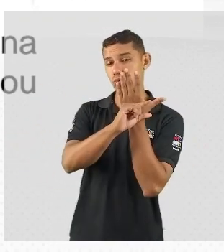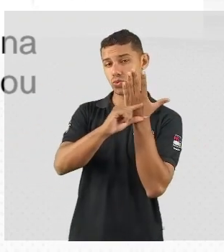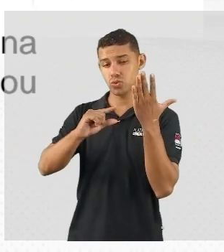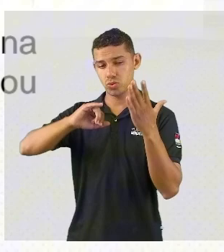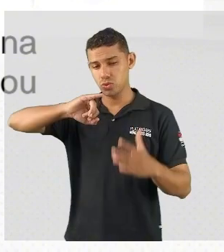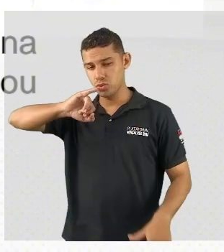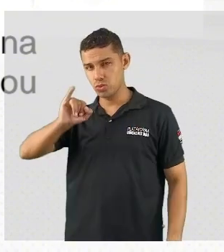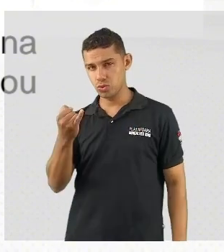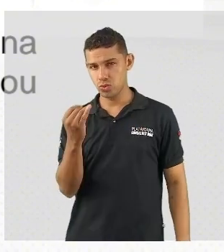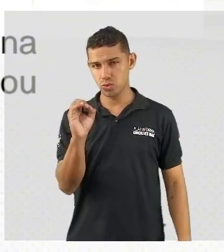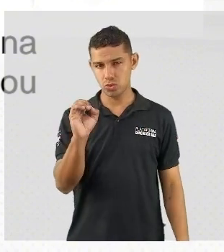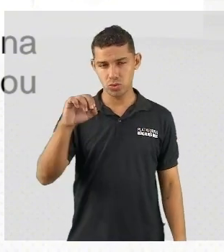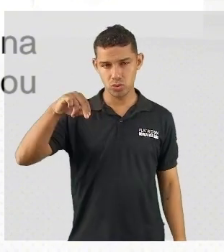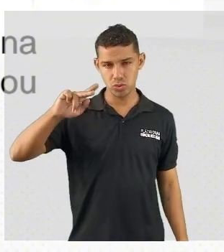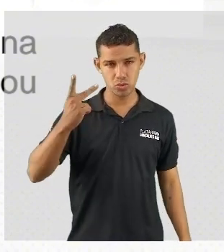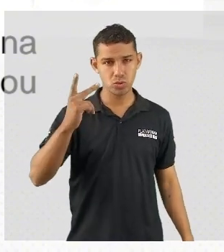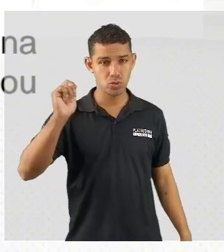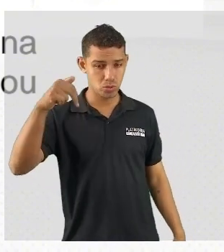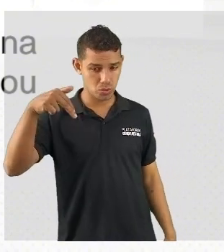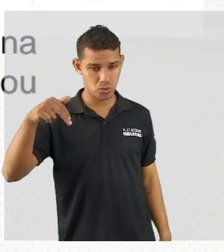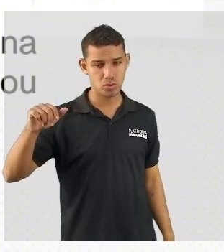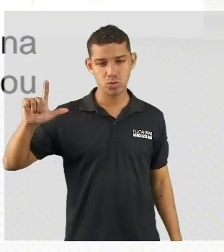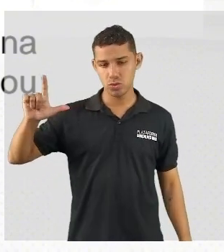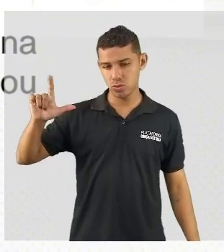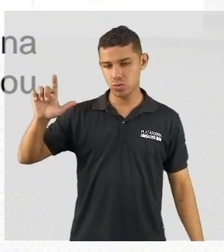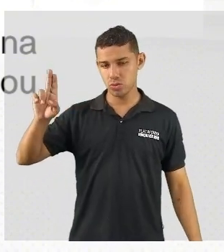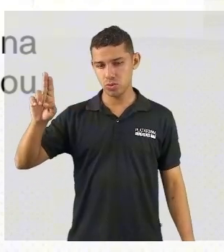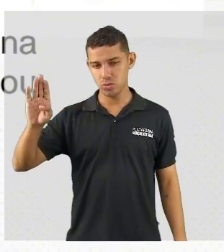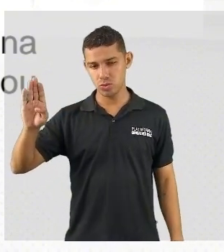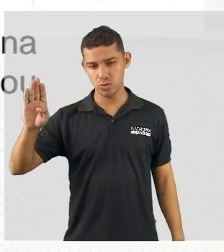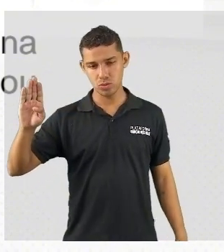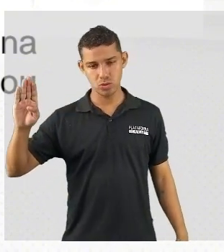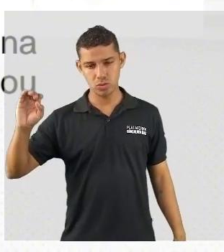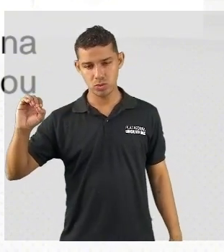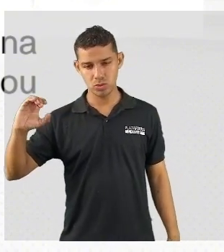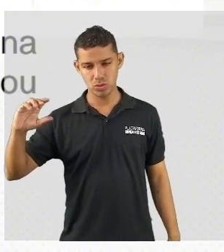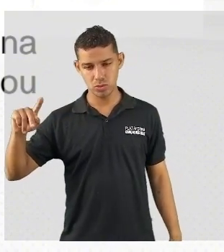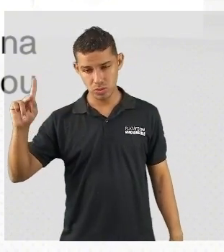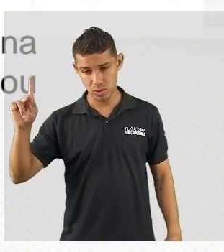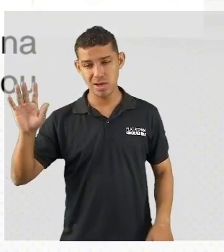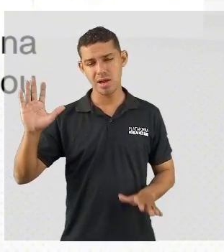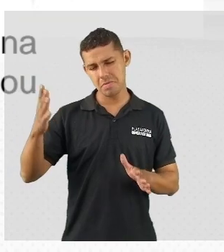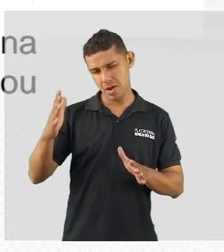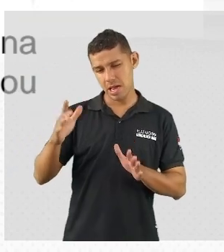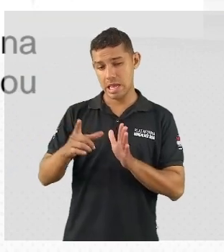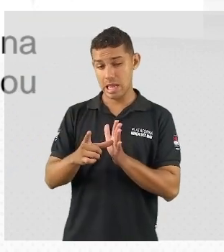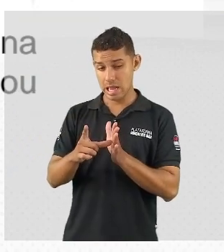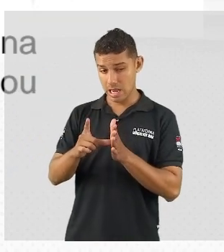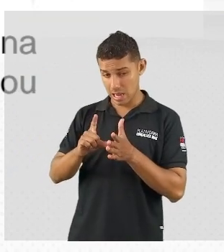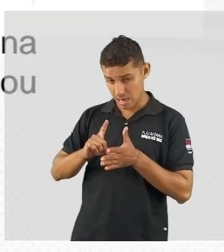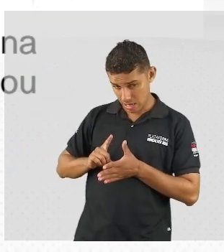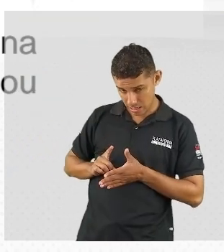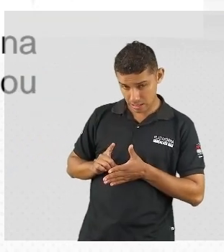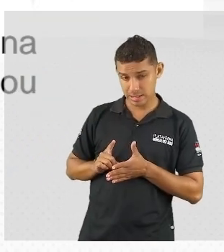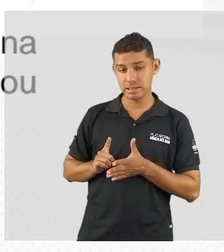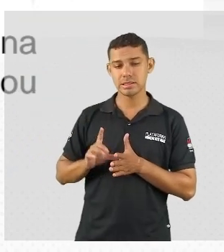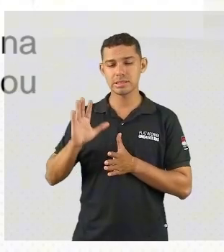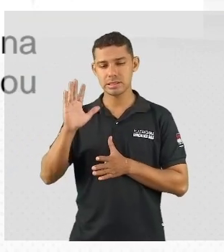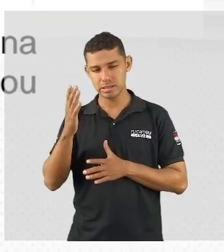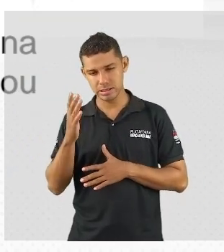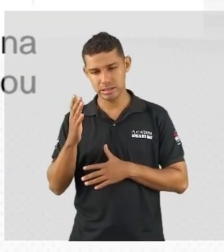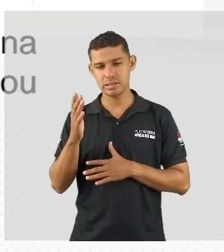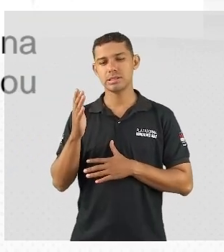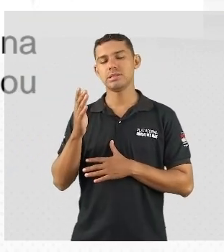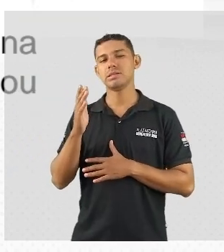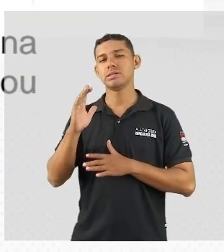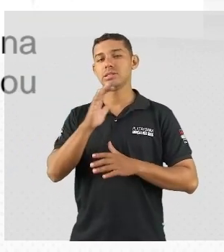XX, antes de Cristo. Essa é uma divisão. E aí você tem aí uma seriação aí de datas, de